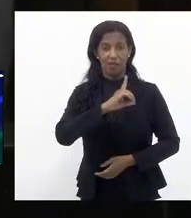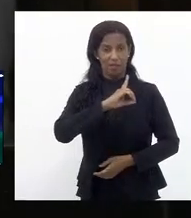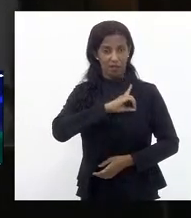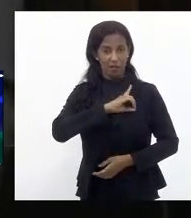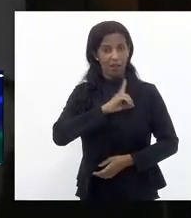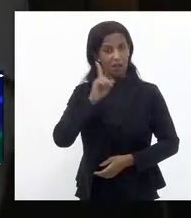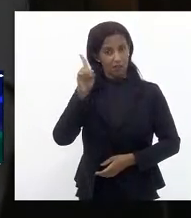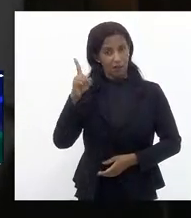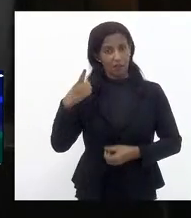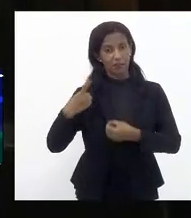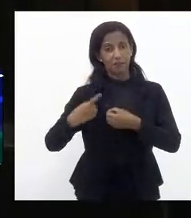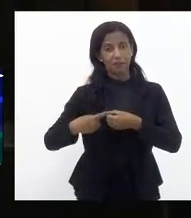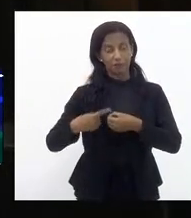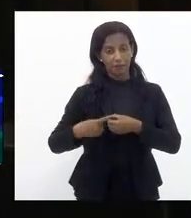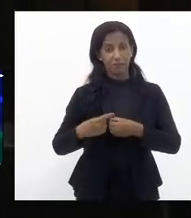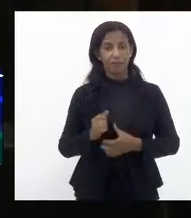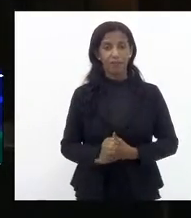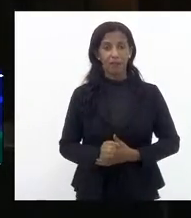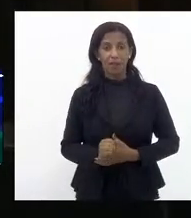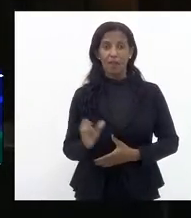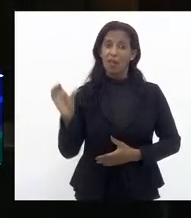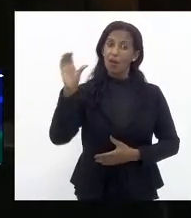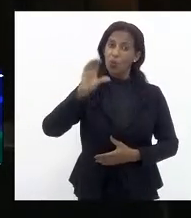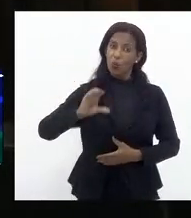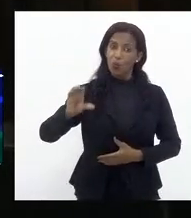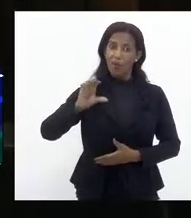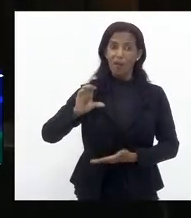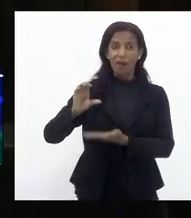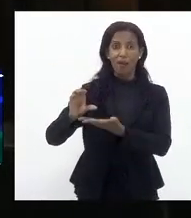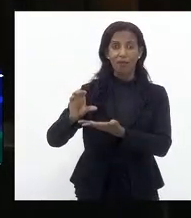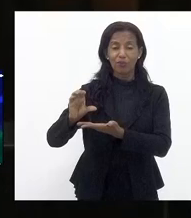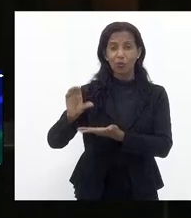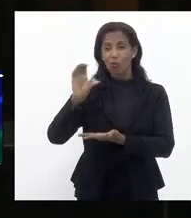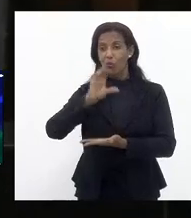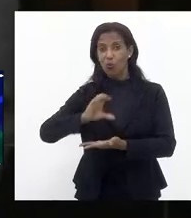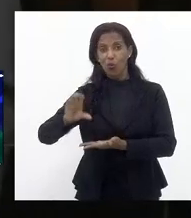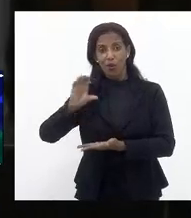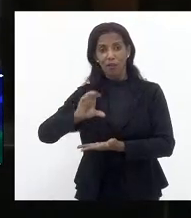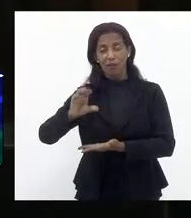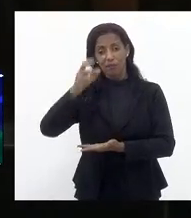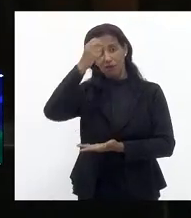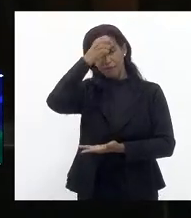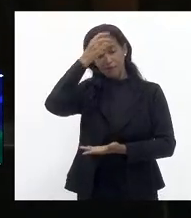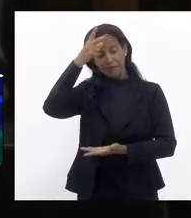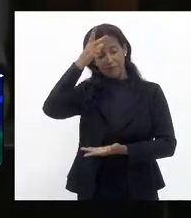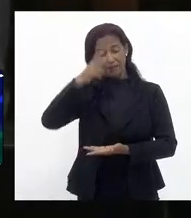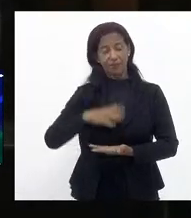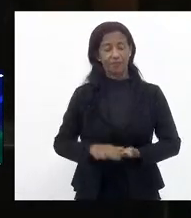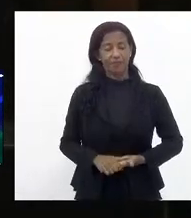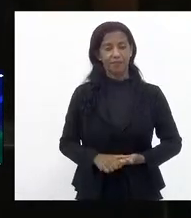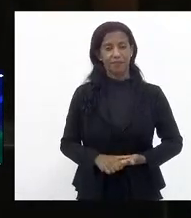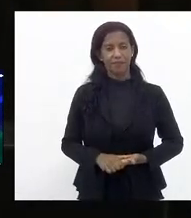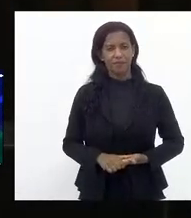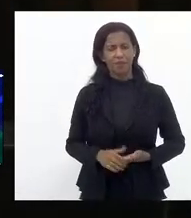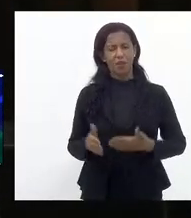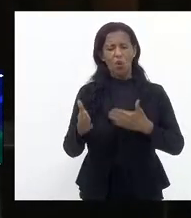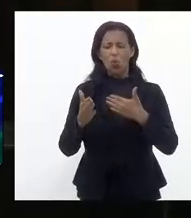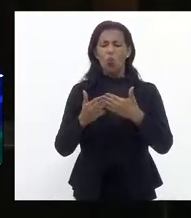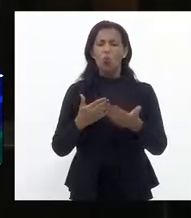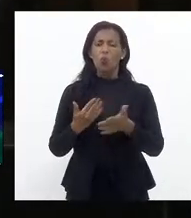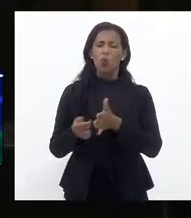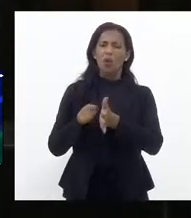daquele município é cunhado do prefeito. Cunhado do prefeito. Qualquer